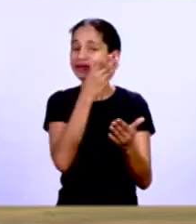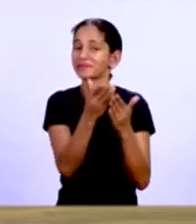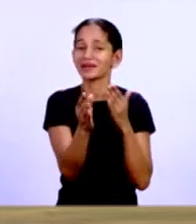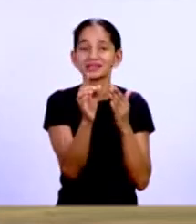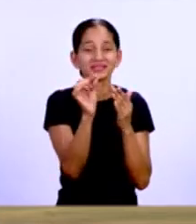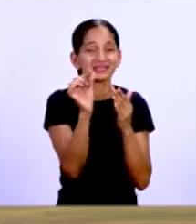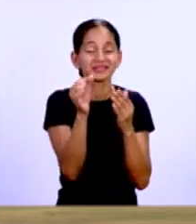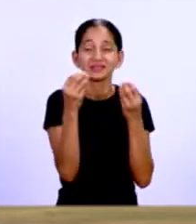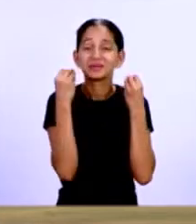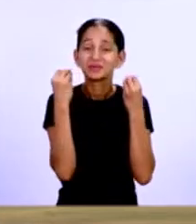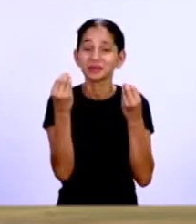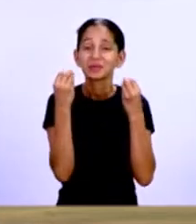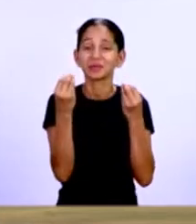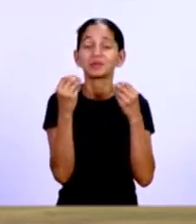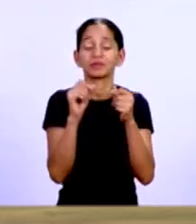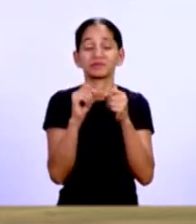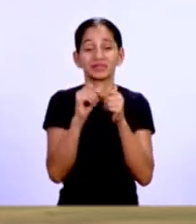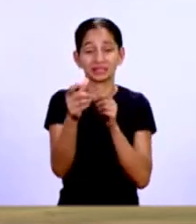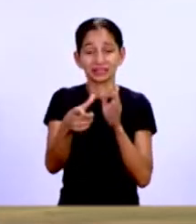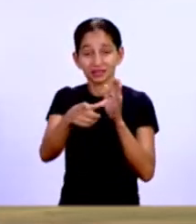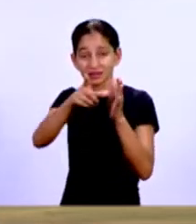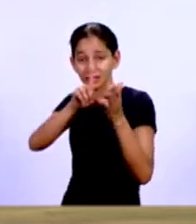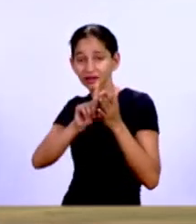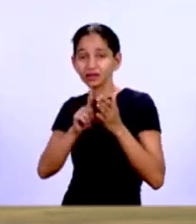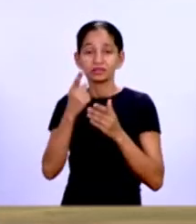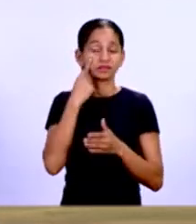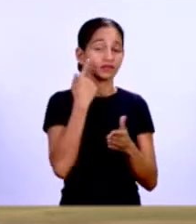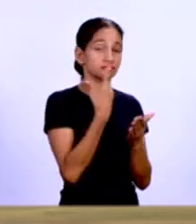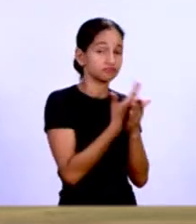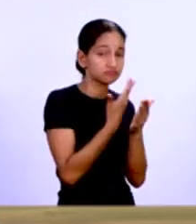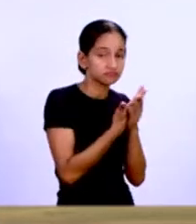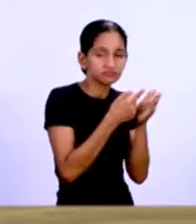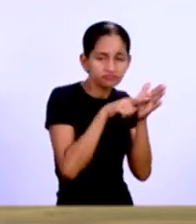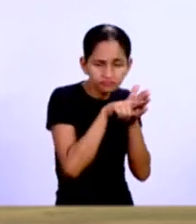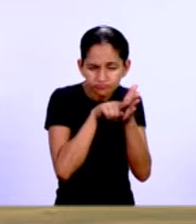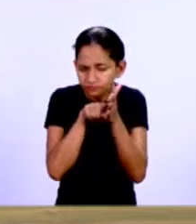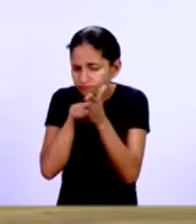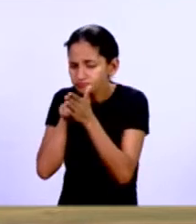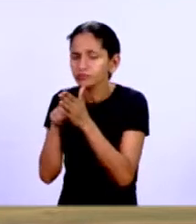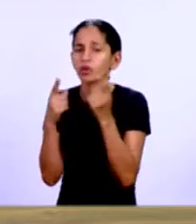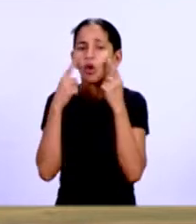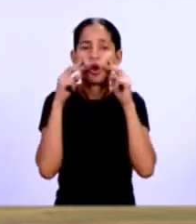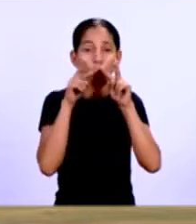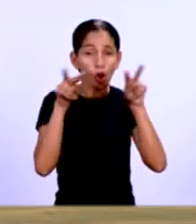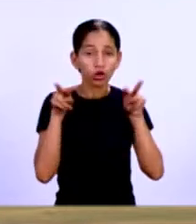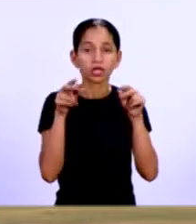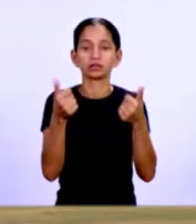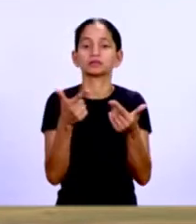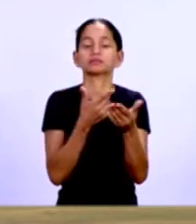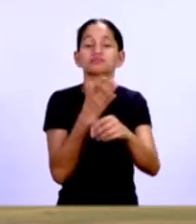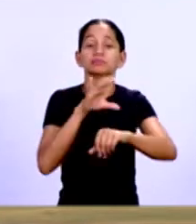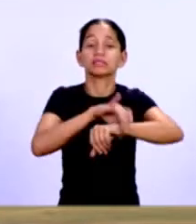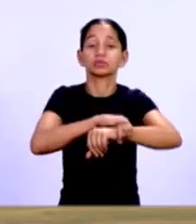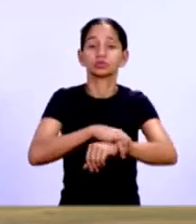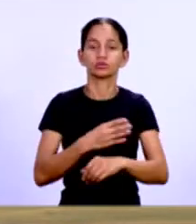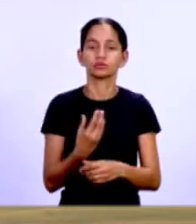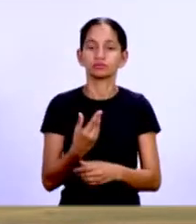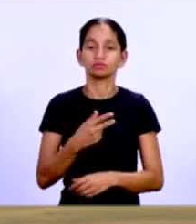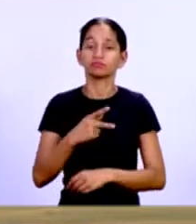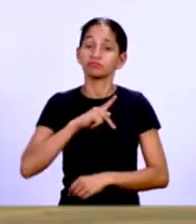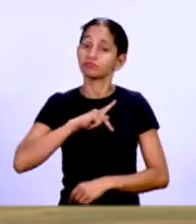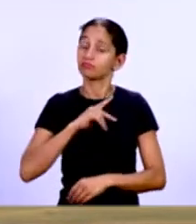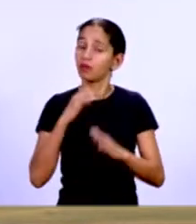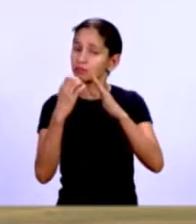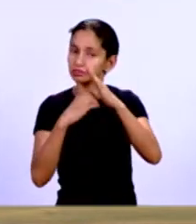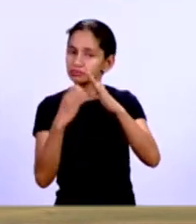não cria uma forma de seguro, você absorver uma queda desse tamanho, um prejuízo tão grande, pode tornar o